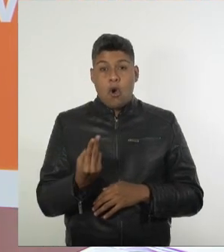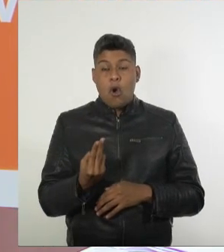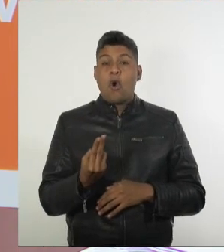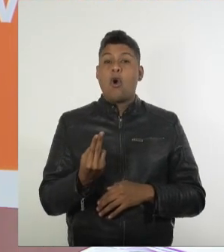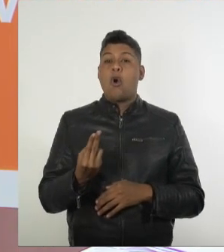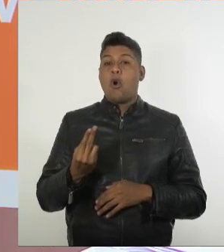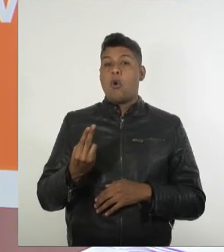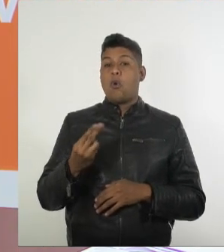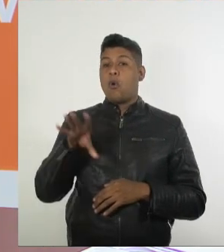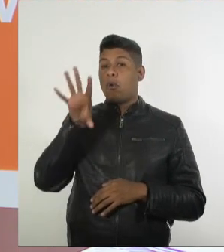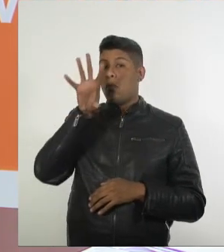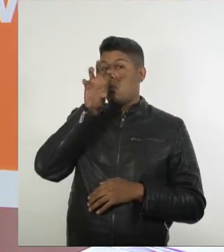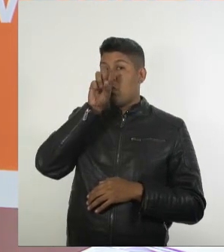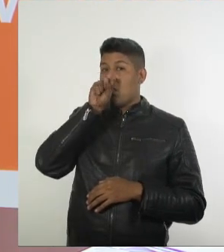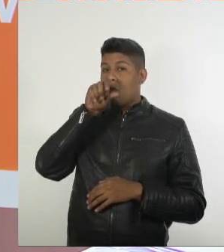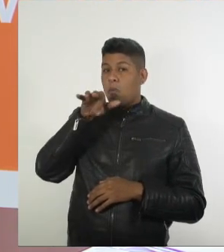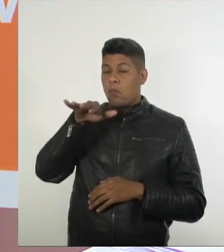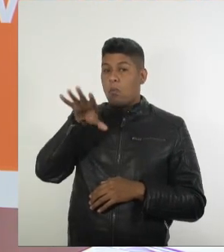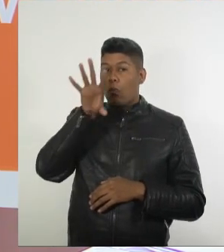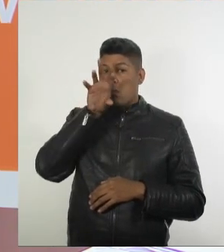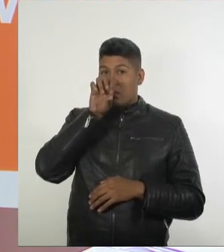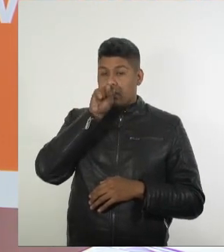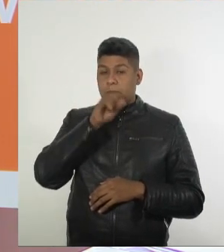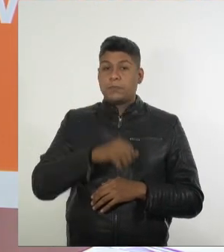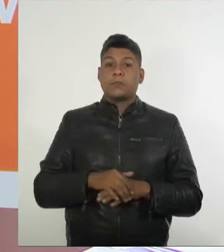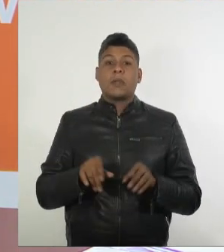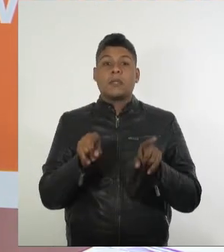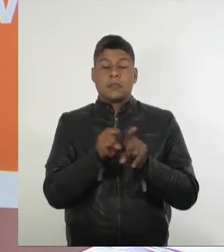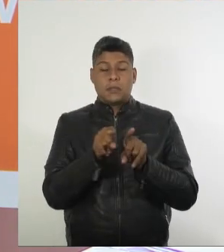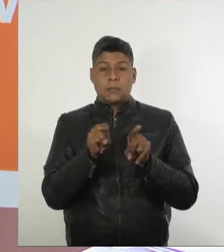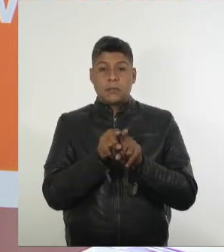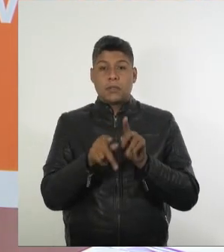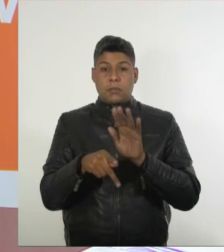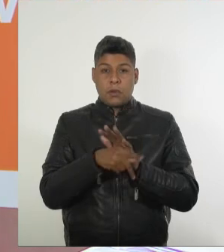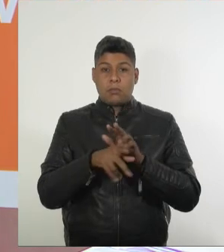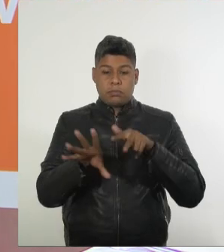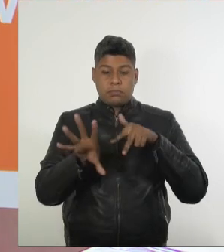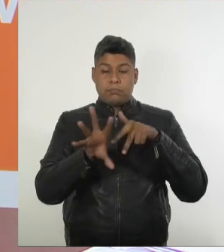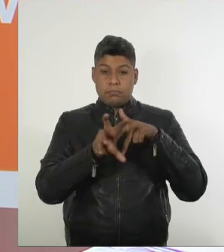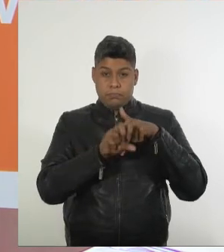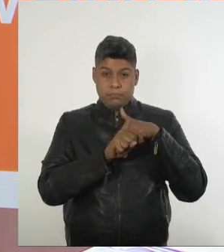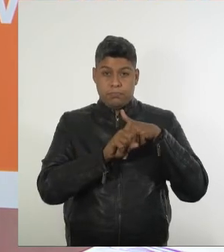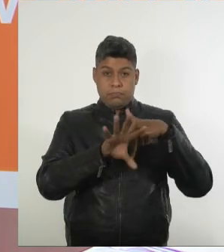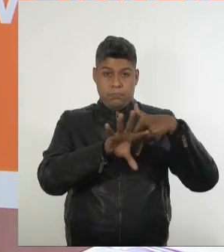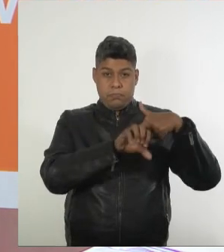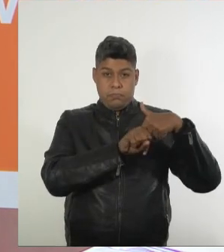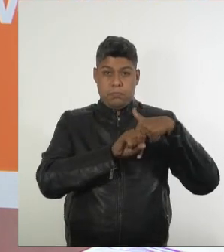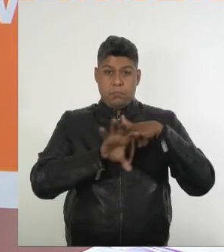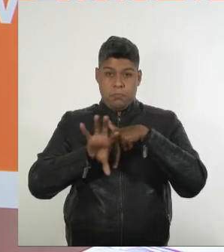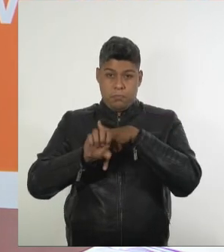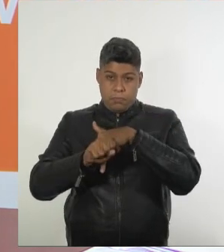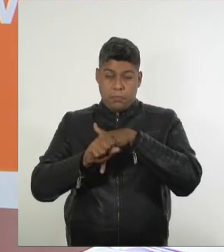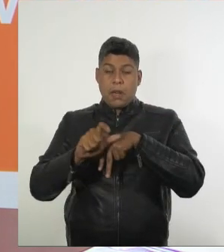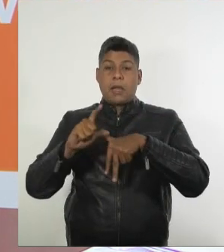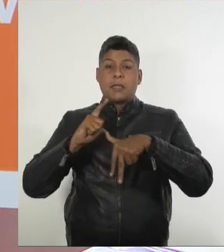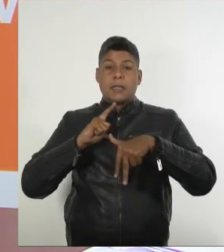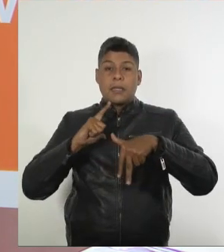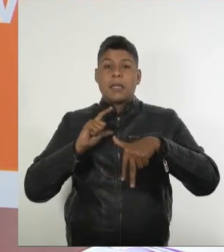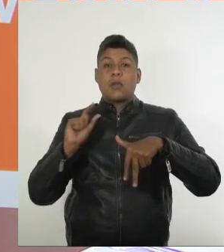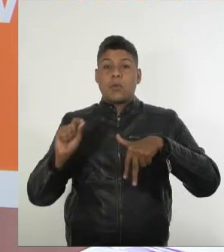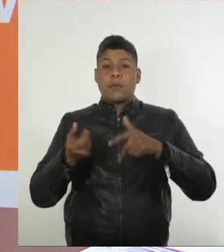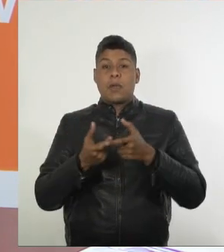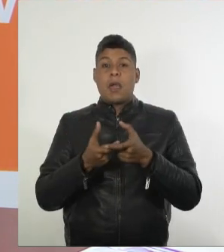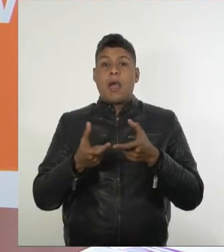síndrome respiratória aguda grave, né? Também em relação à transmissibilidade, temos